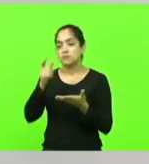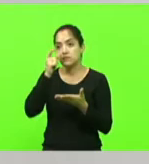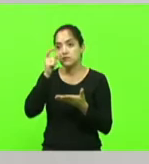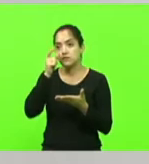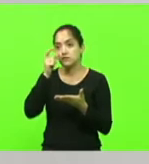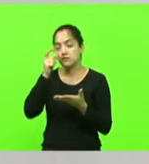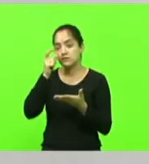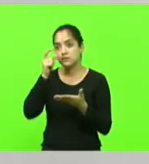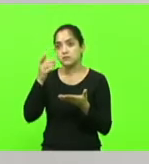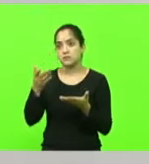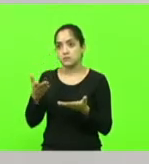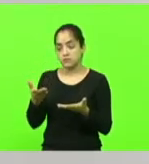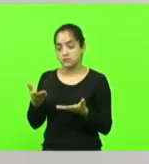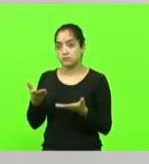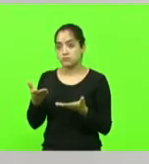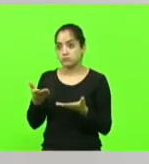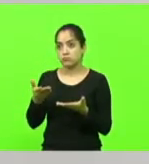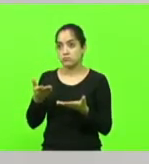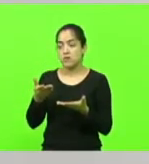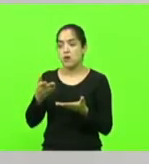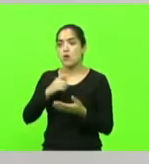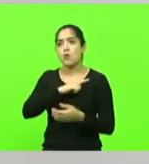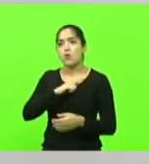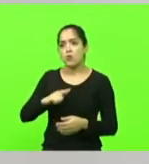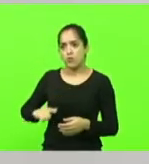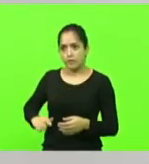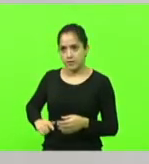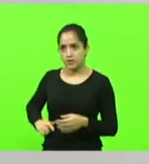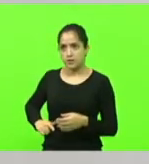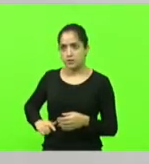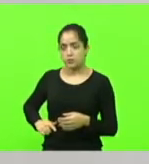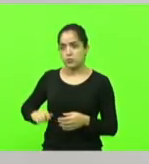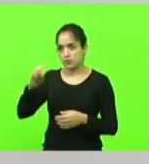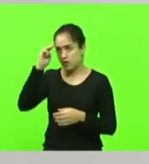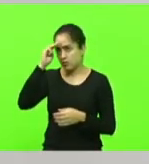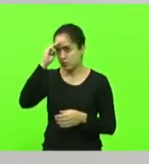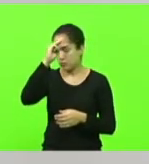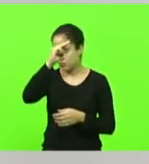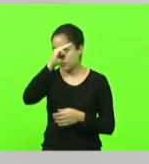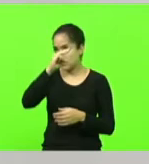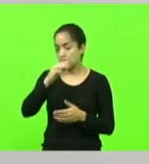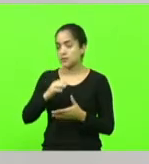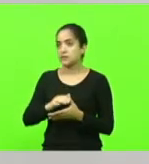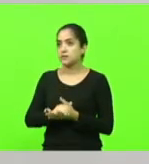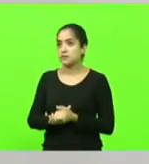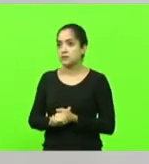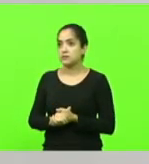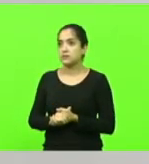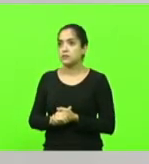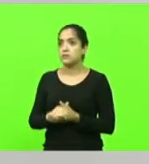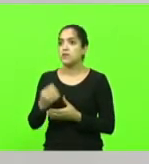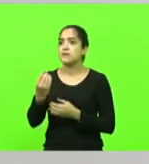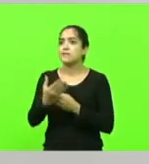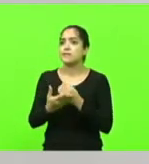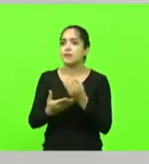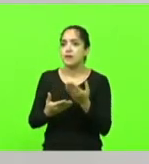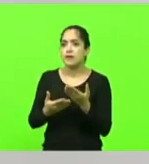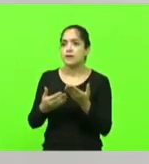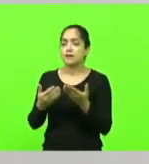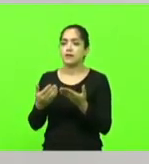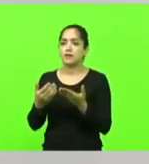eu venho acompanhando o governador Carlos Moisés em entrega de obras, entrega de recursos pelo Estado de Santa